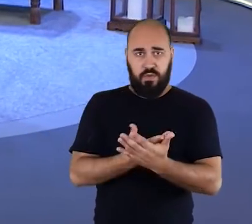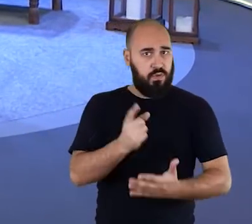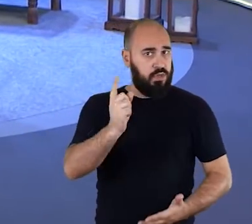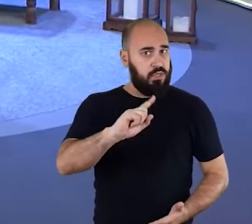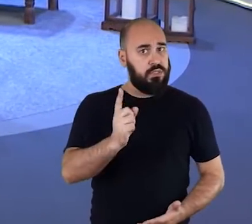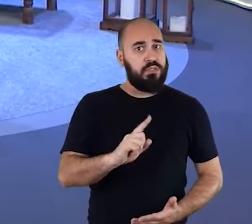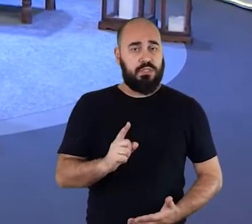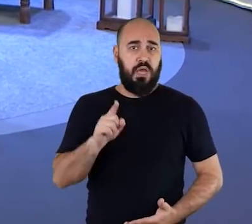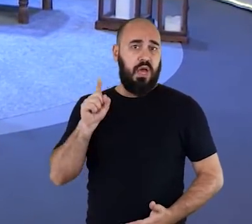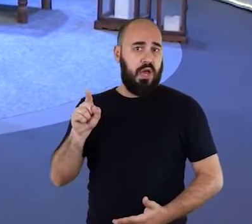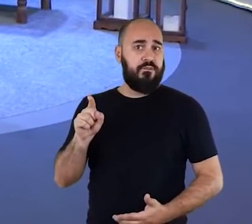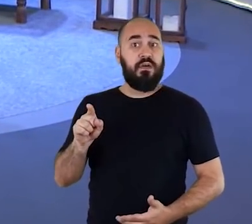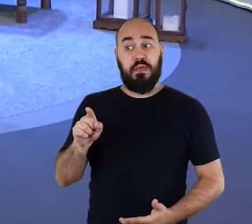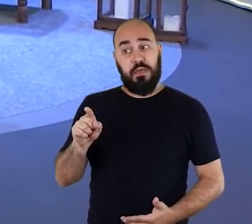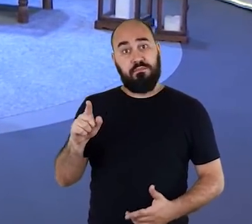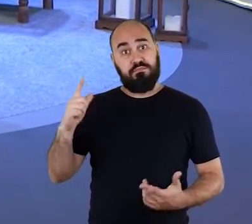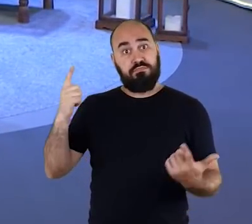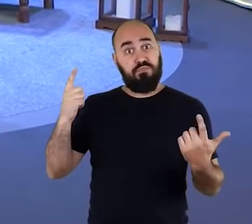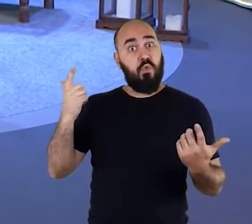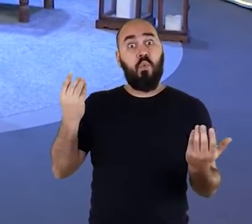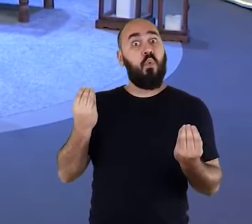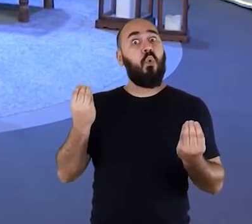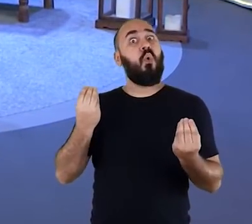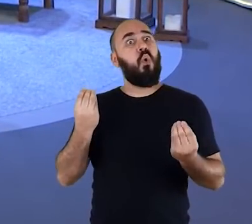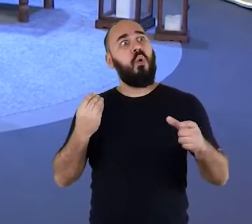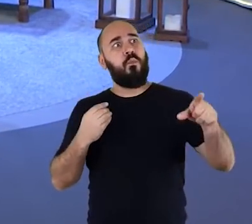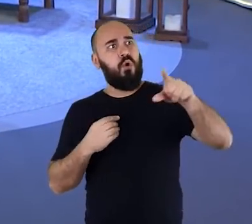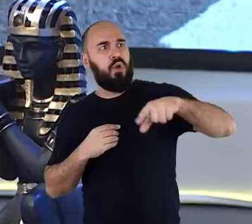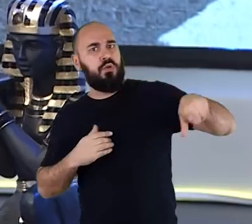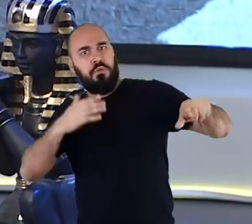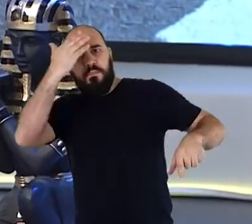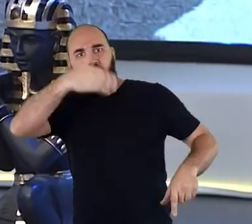na maior parte da historicidade da Bíblia Sagrada.